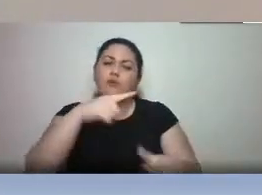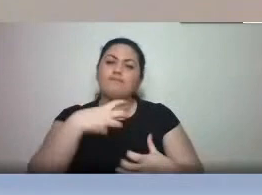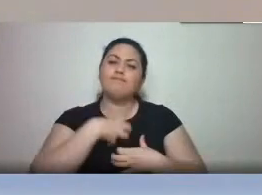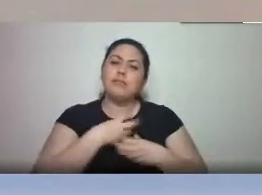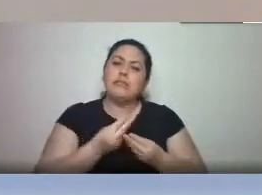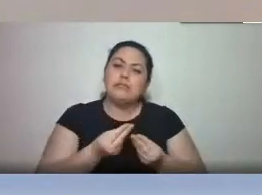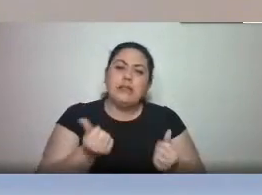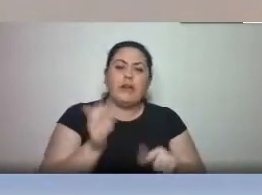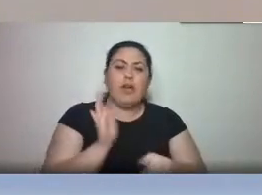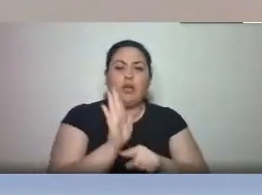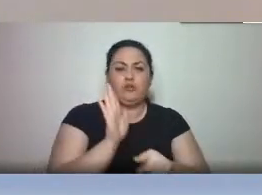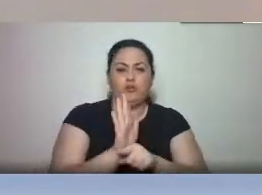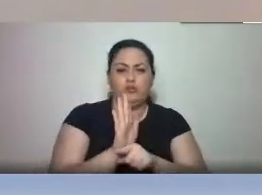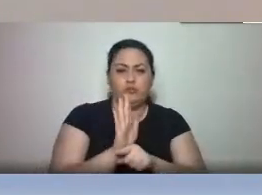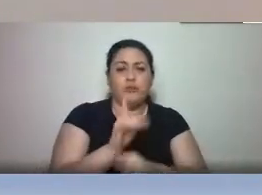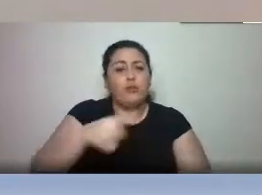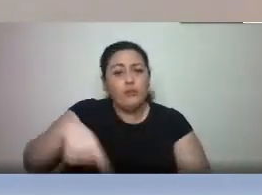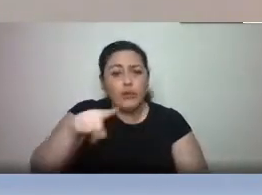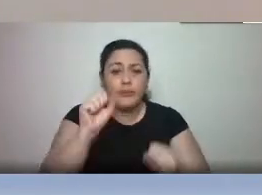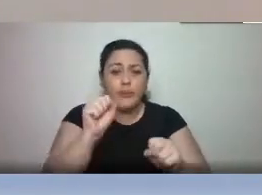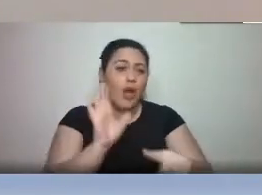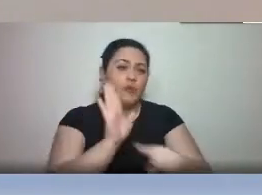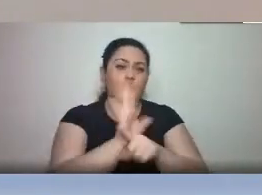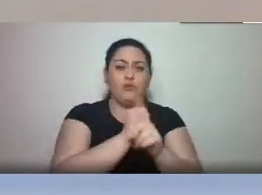evoluir para um estado de bem-estar social.